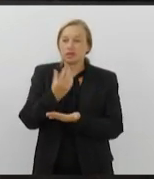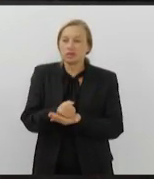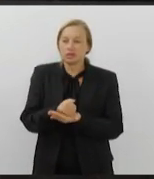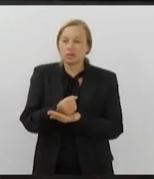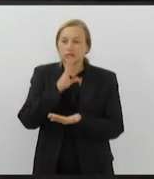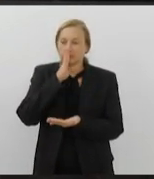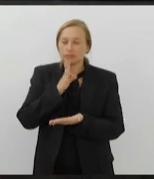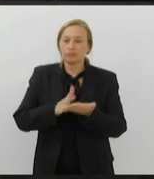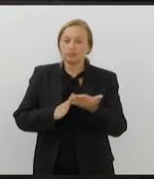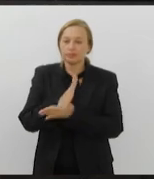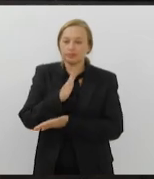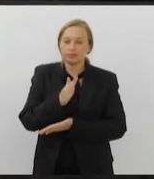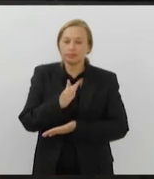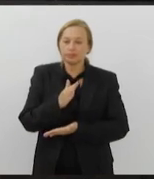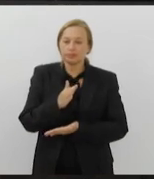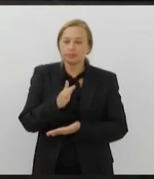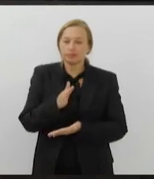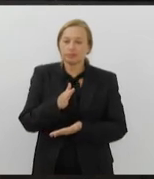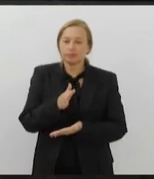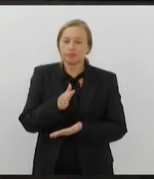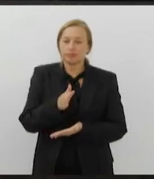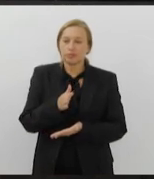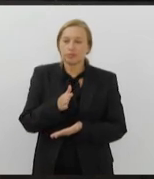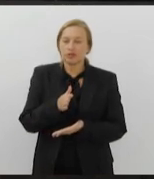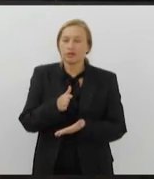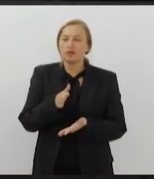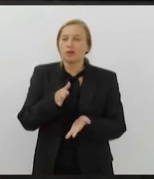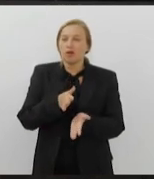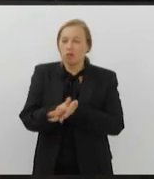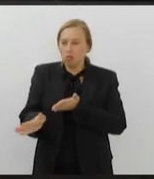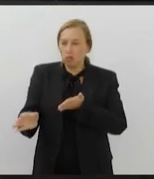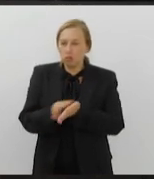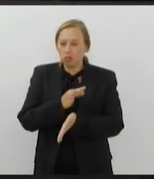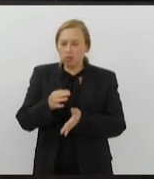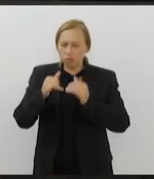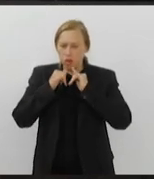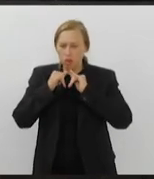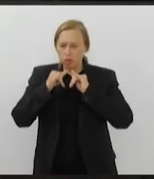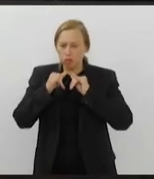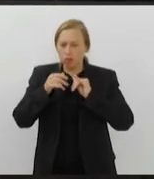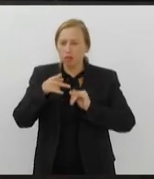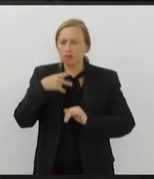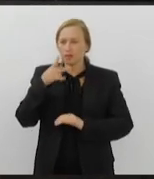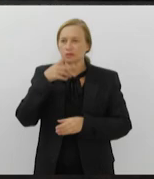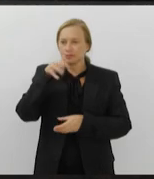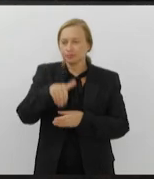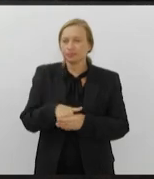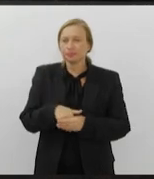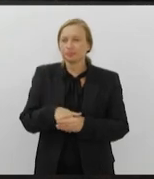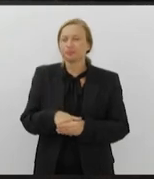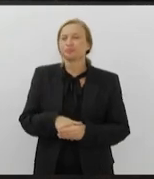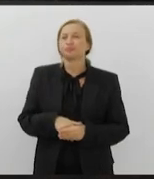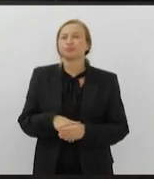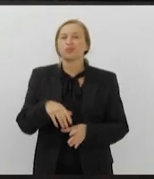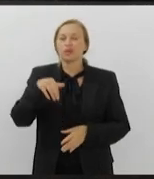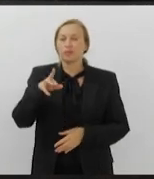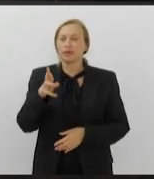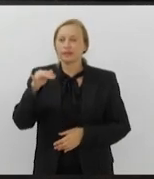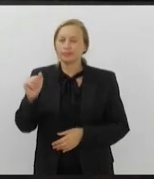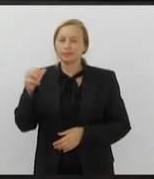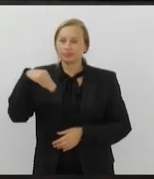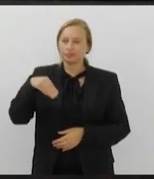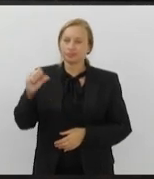estão. Aprovado, vai a publicação. Para declaração de voto, a autora Marina, do